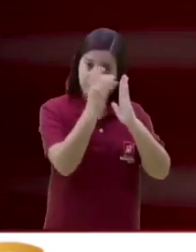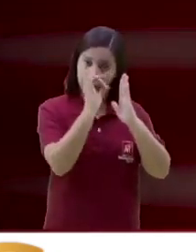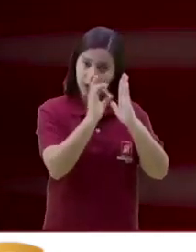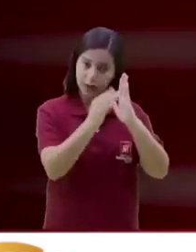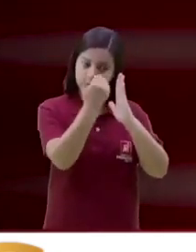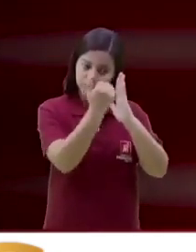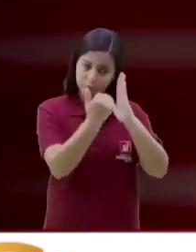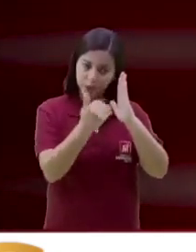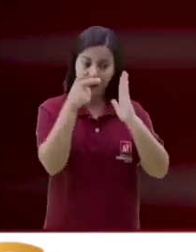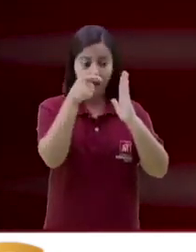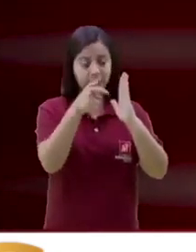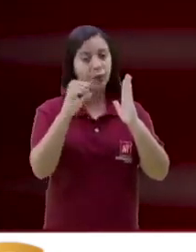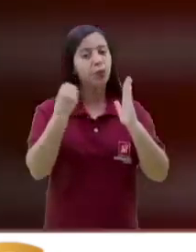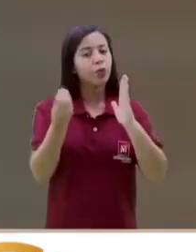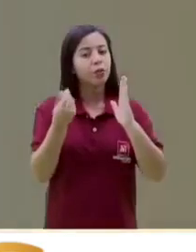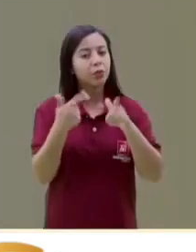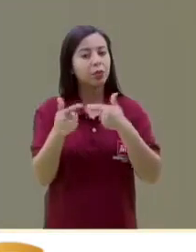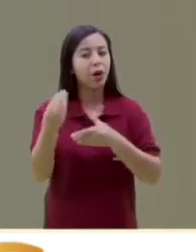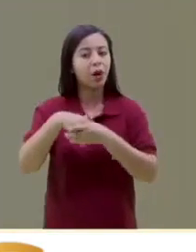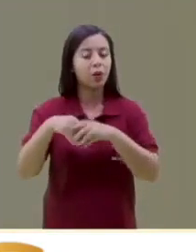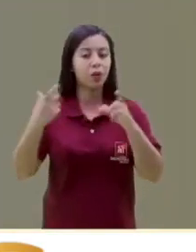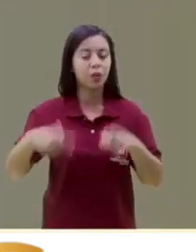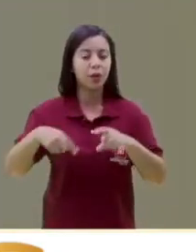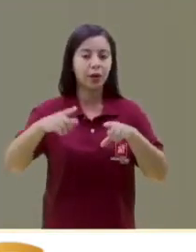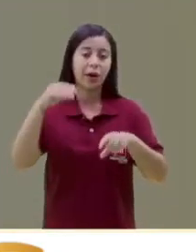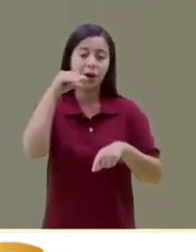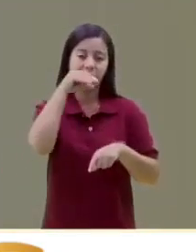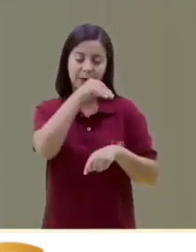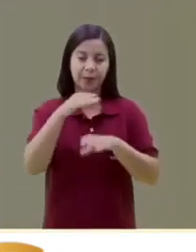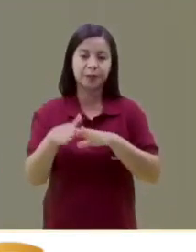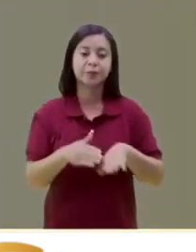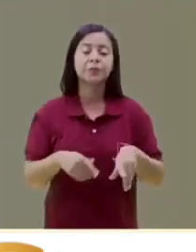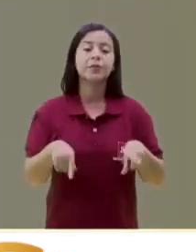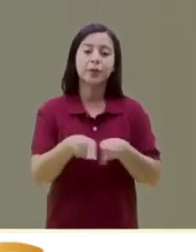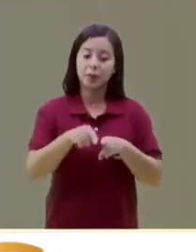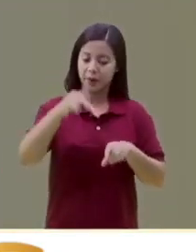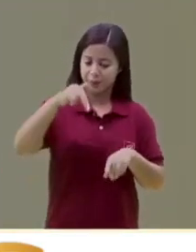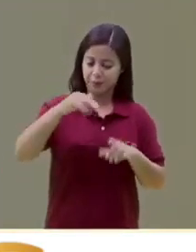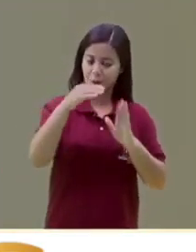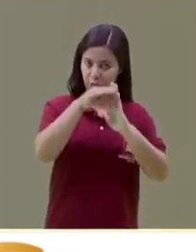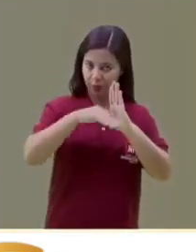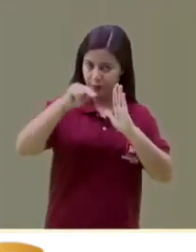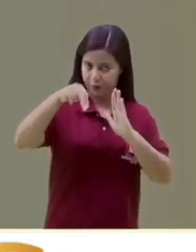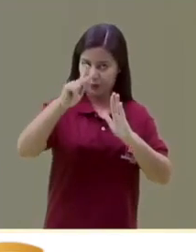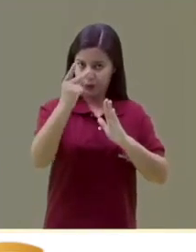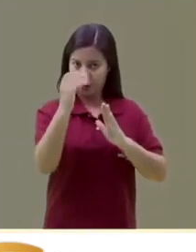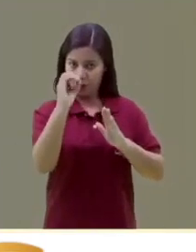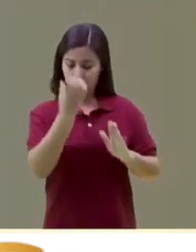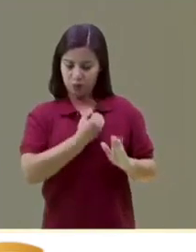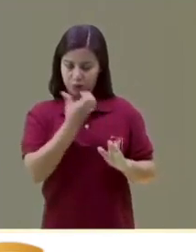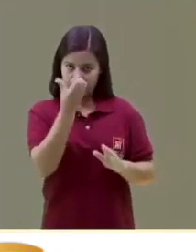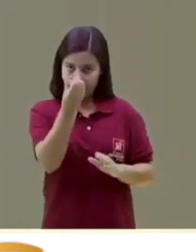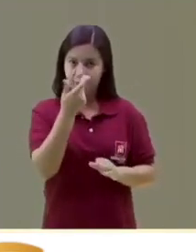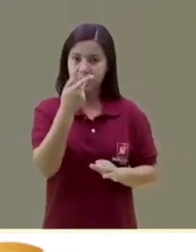avaliação da exposição ocupacional ao calor. Bom, a NHO 06 também fala que o seu campo de